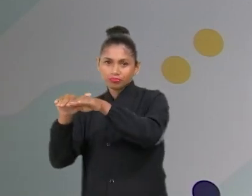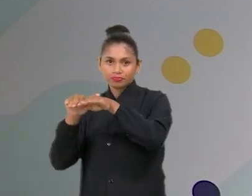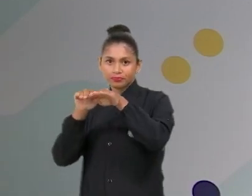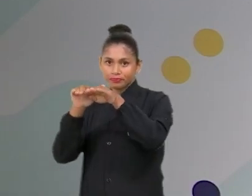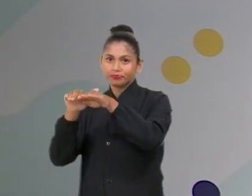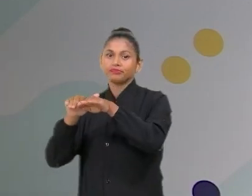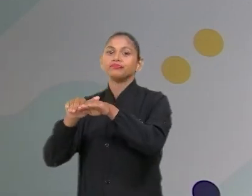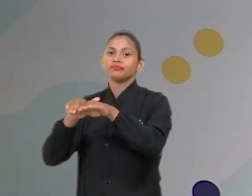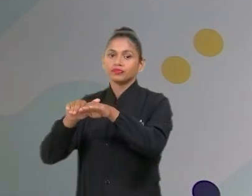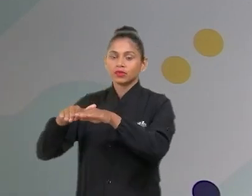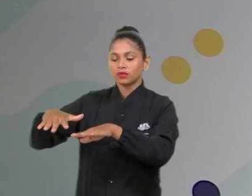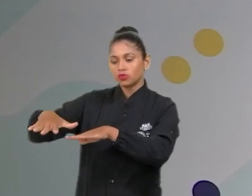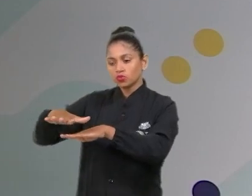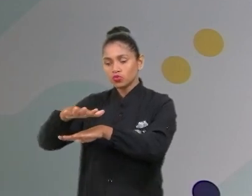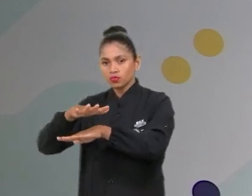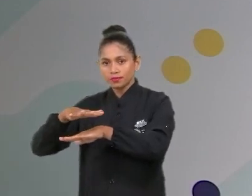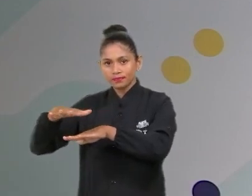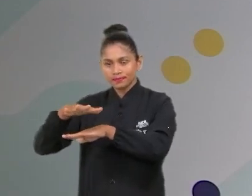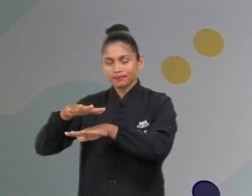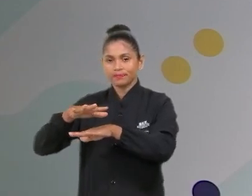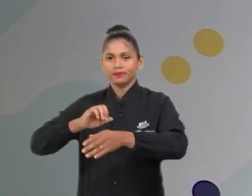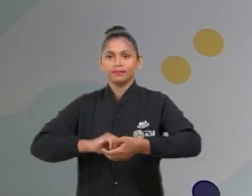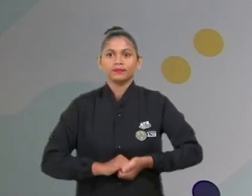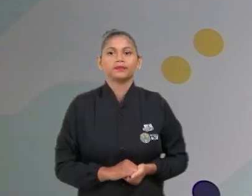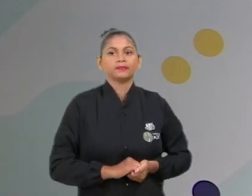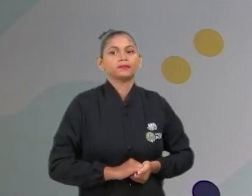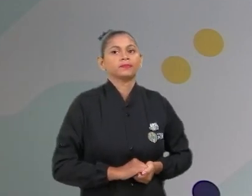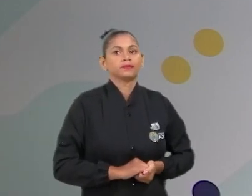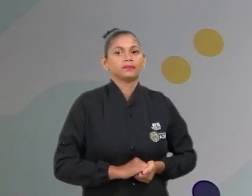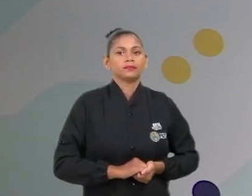sua camada de valência.